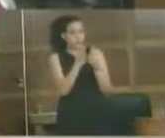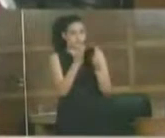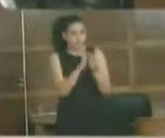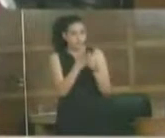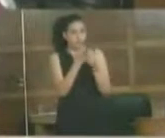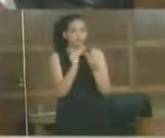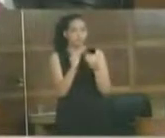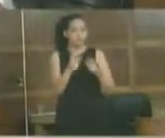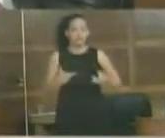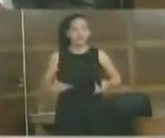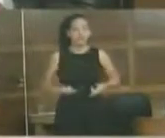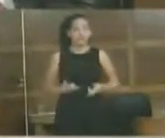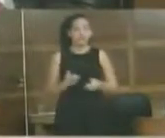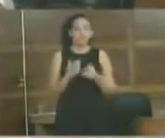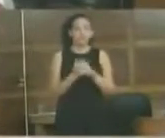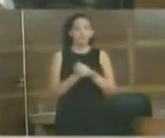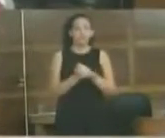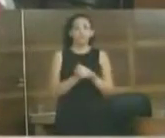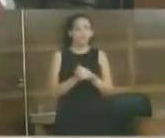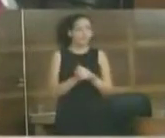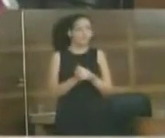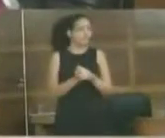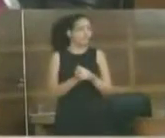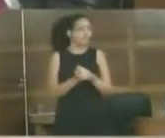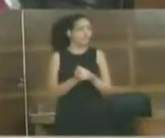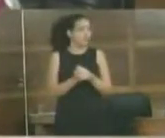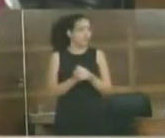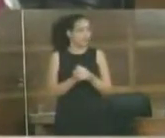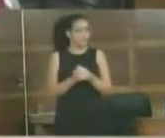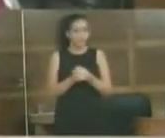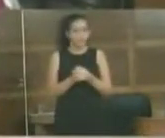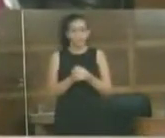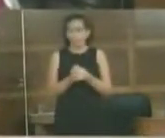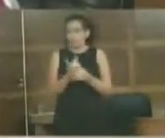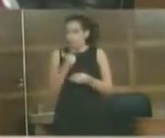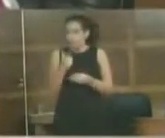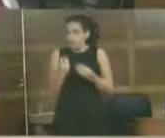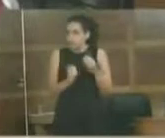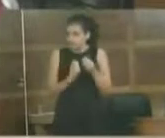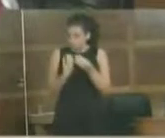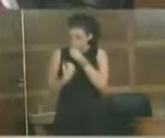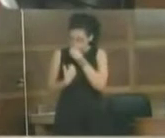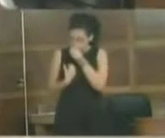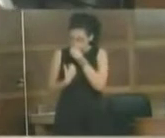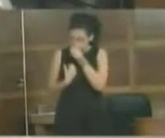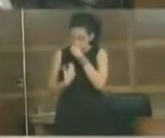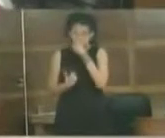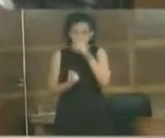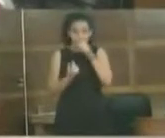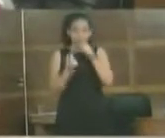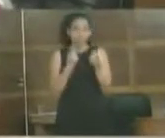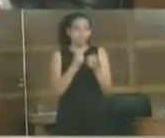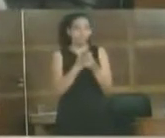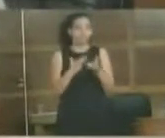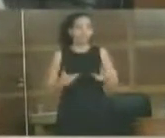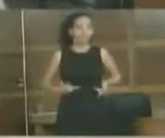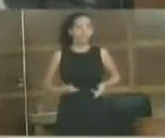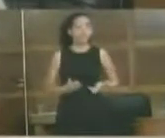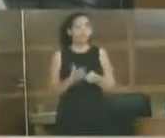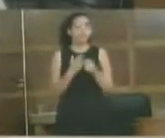renda que não têm condição, que quer ter o bichinho, mas não tem condições para castrar. Isso é um dos